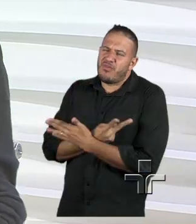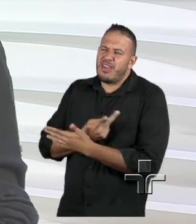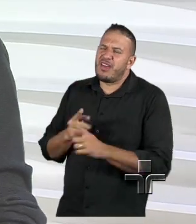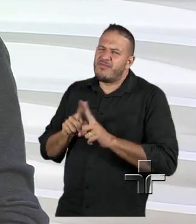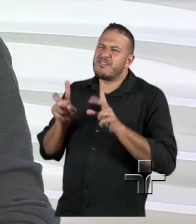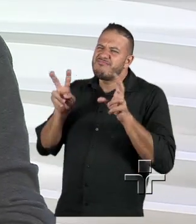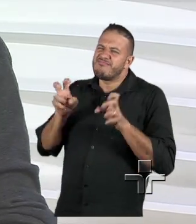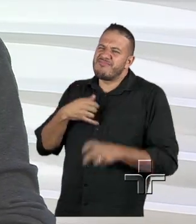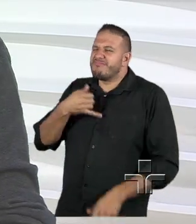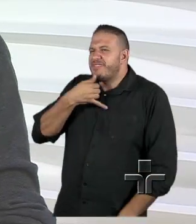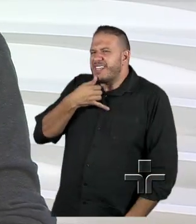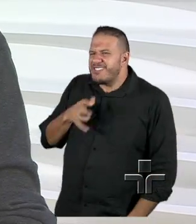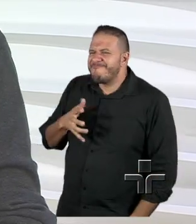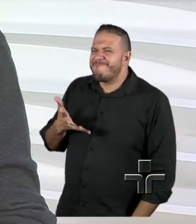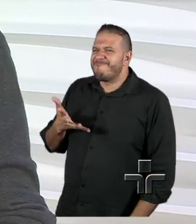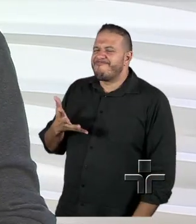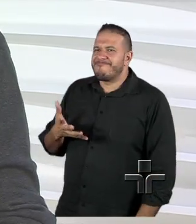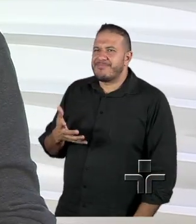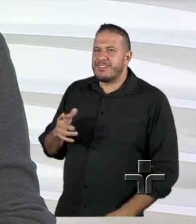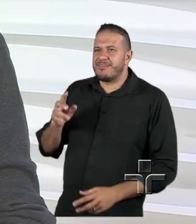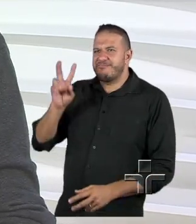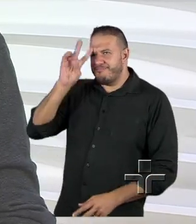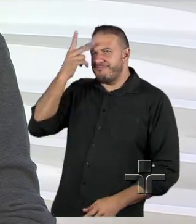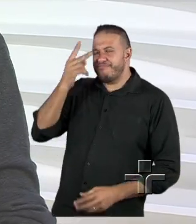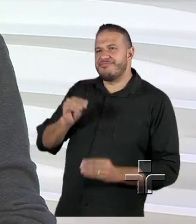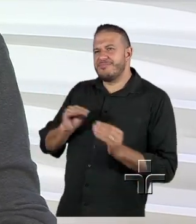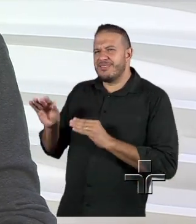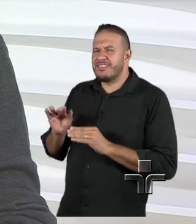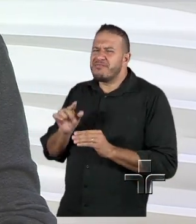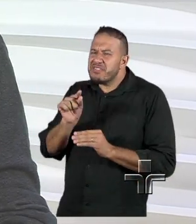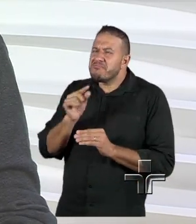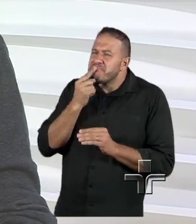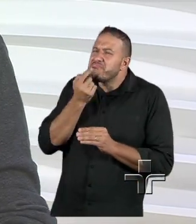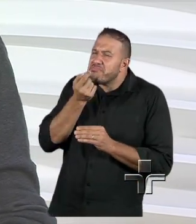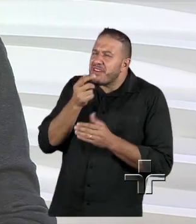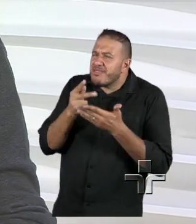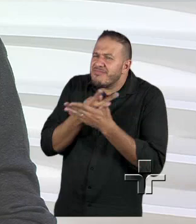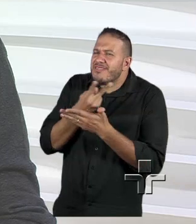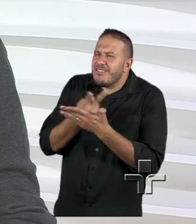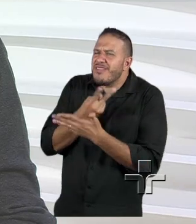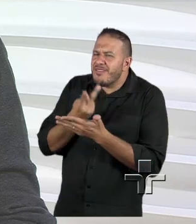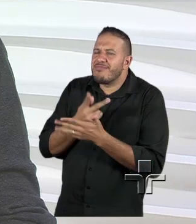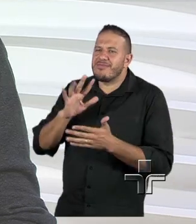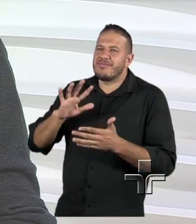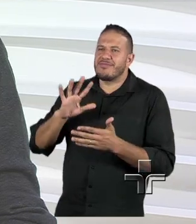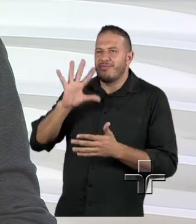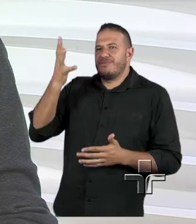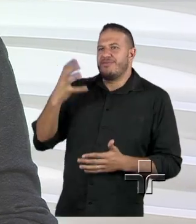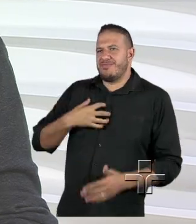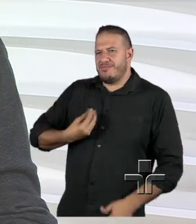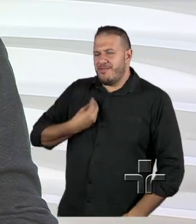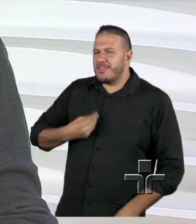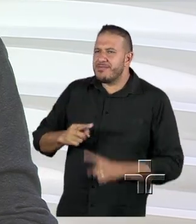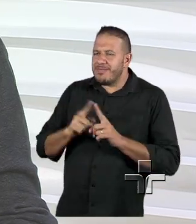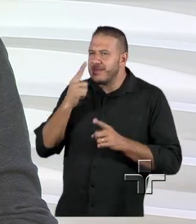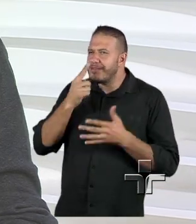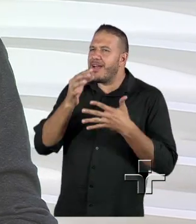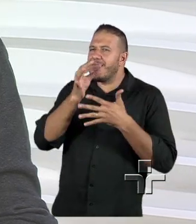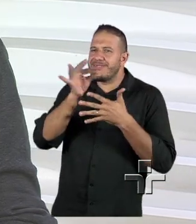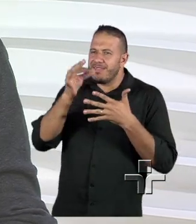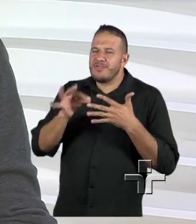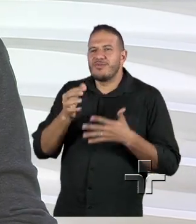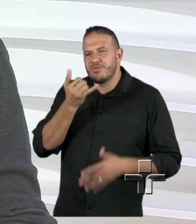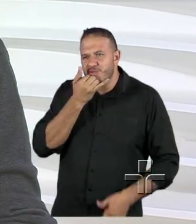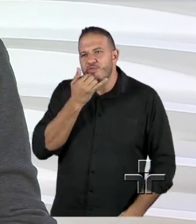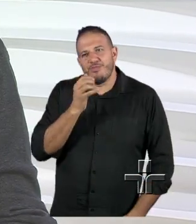tal. Fiquei triste com isso e tal. Acho que foram pequenos erros na história, mas os acertos, é difícil, desculpa